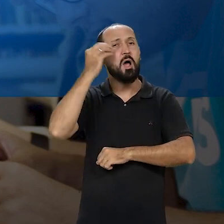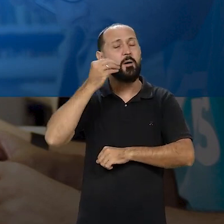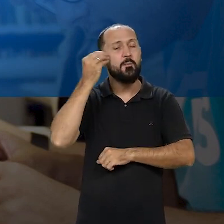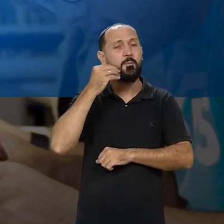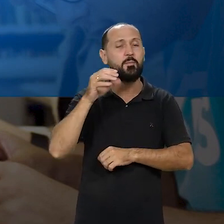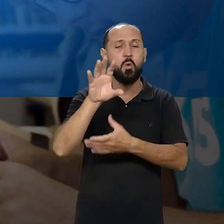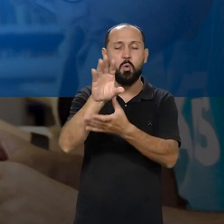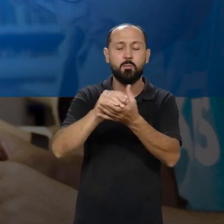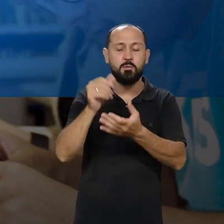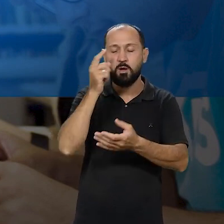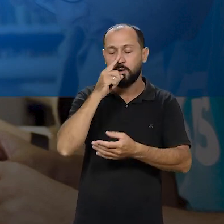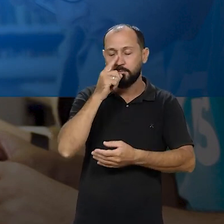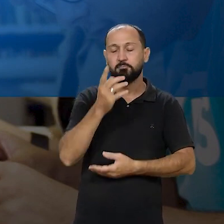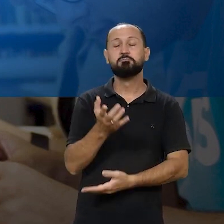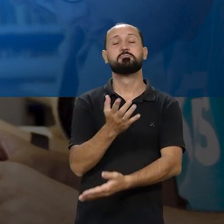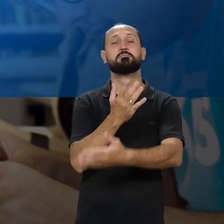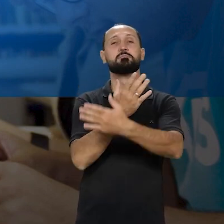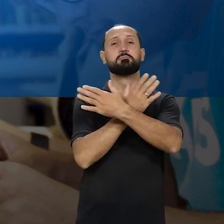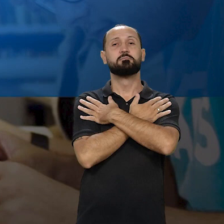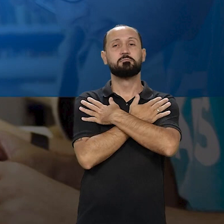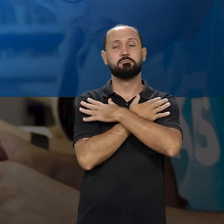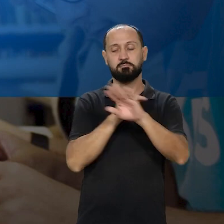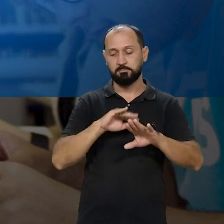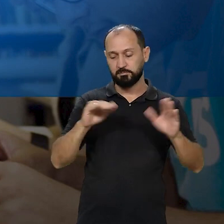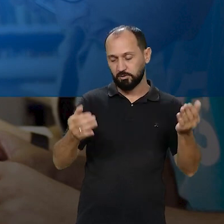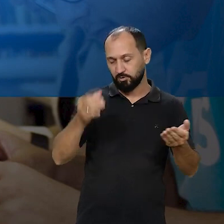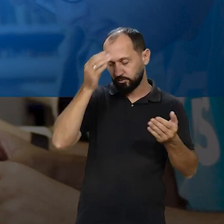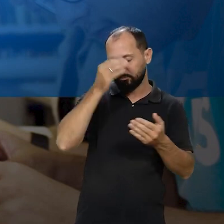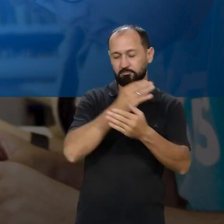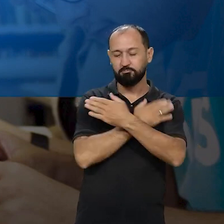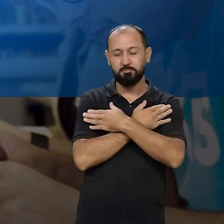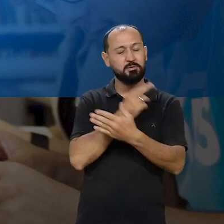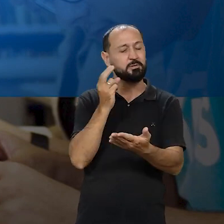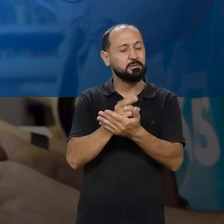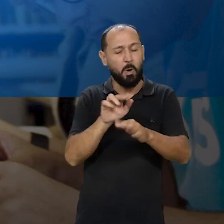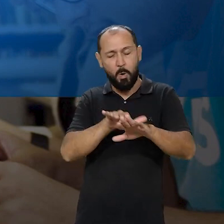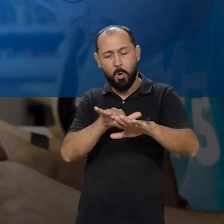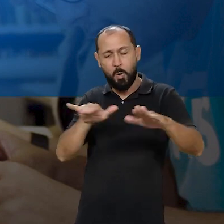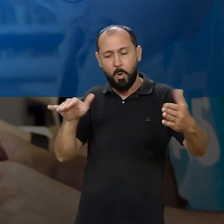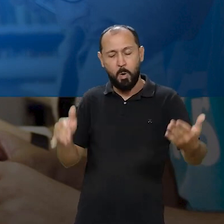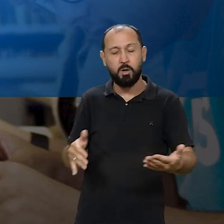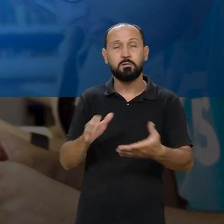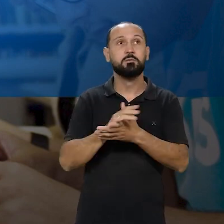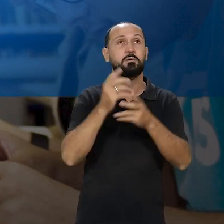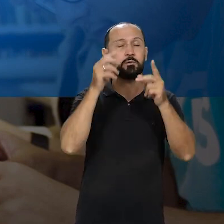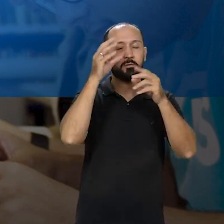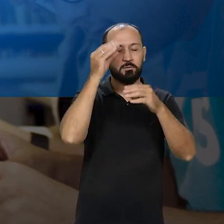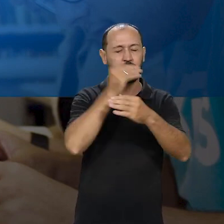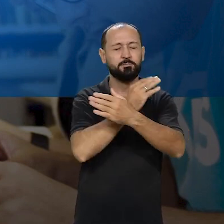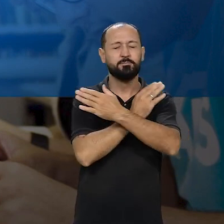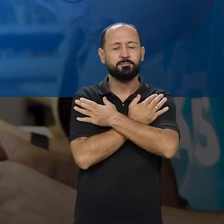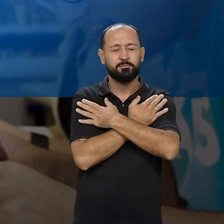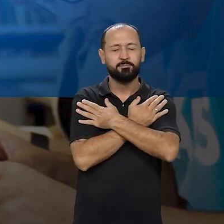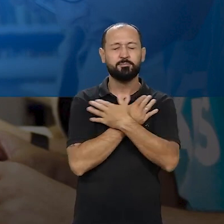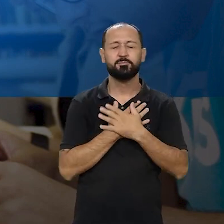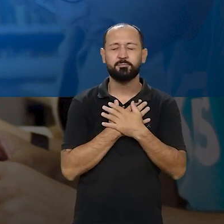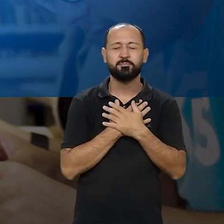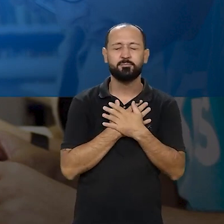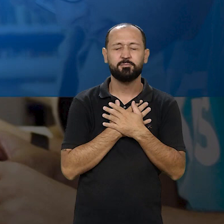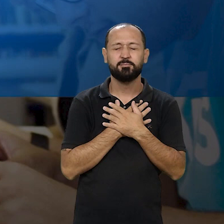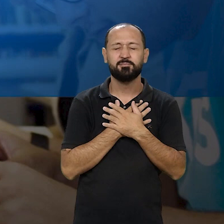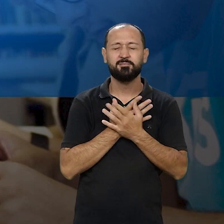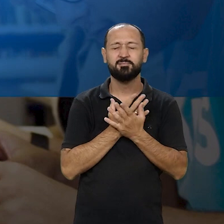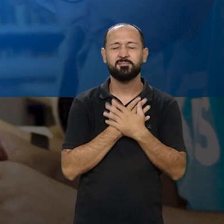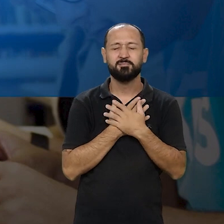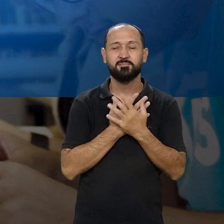imitar a pose da avó, me deitando na cama de casal da tia, sempre tão esticada. Fechava os olhos, postava as mãos entrelaçadas